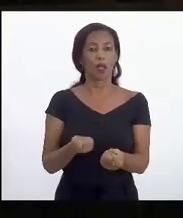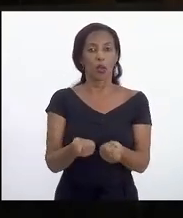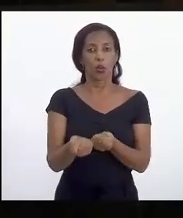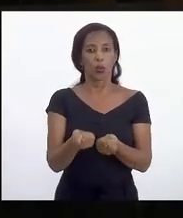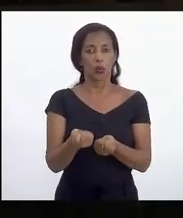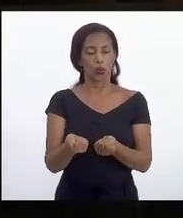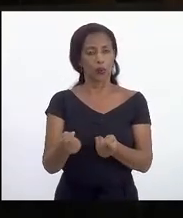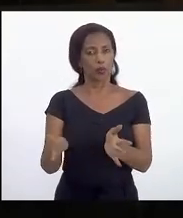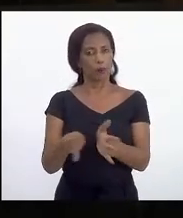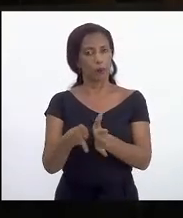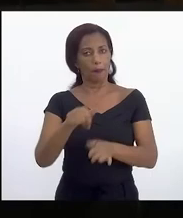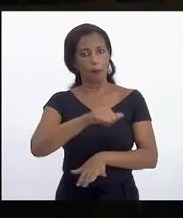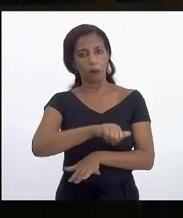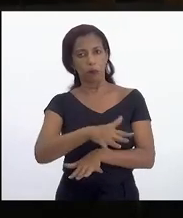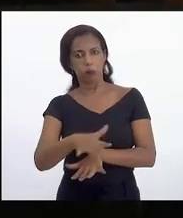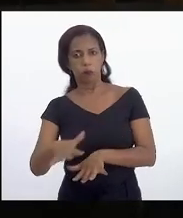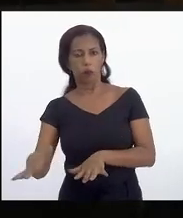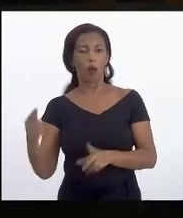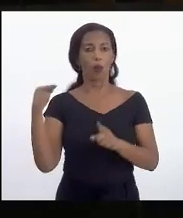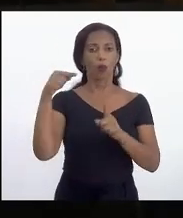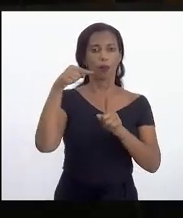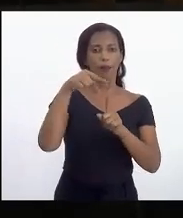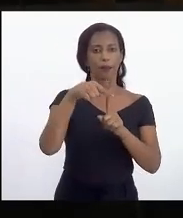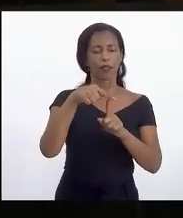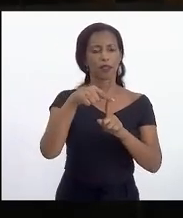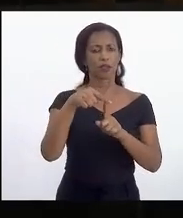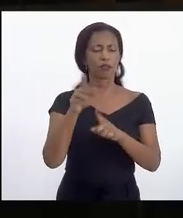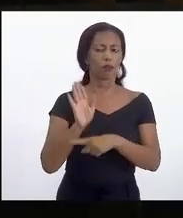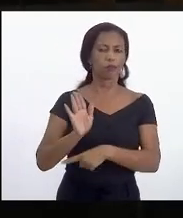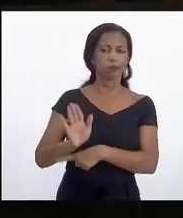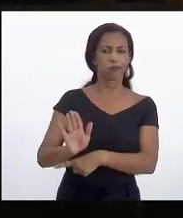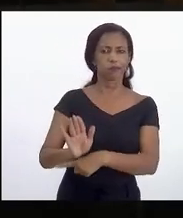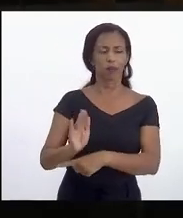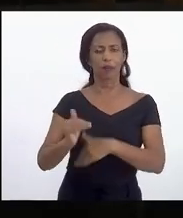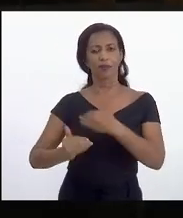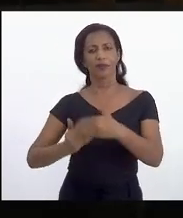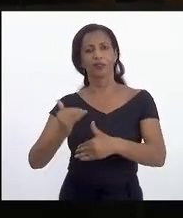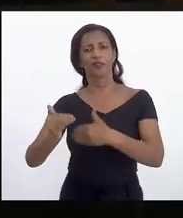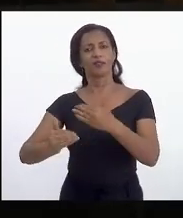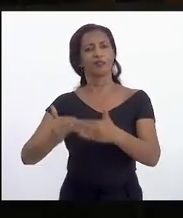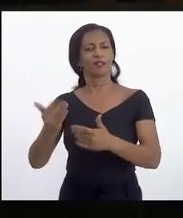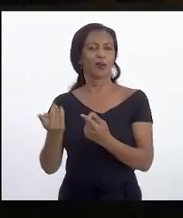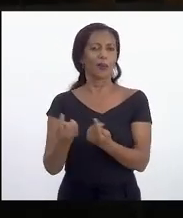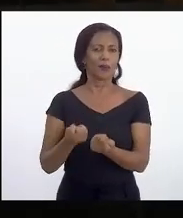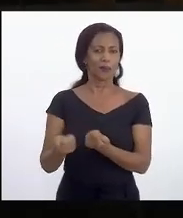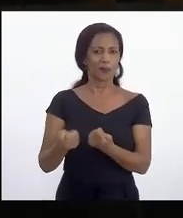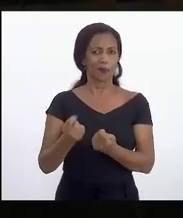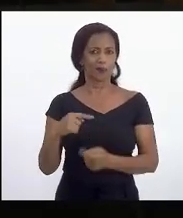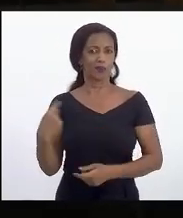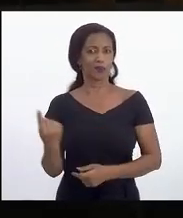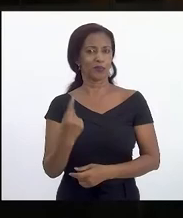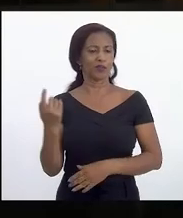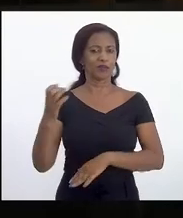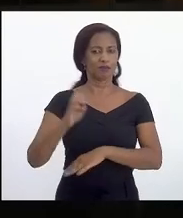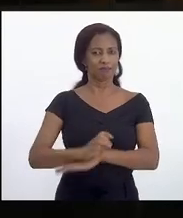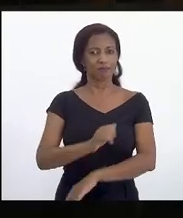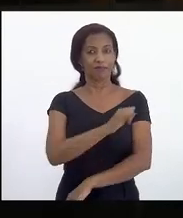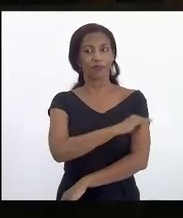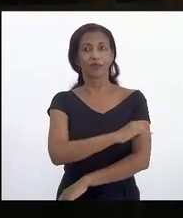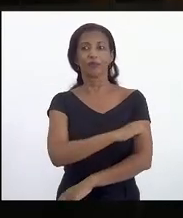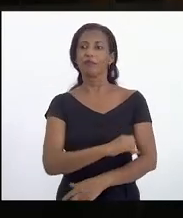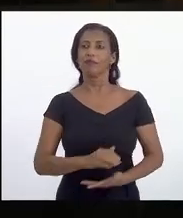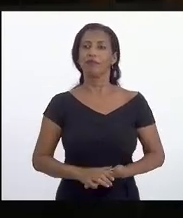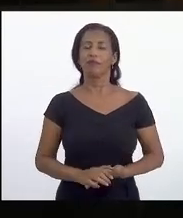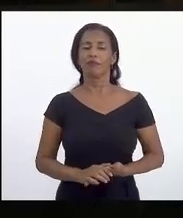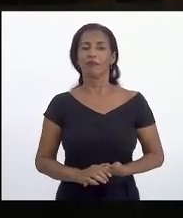economia do mar com o objetivo de contribuir para o desenvolvimento econômico do nosso Estado do Rio de